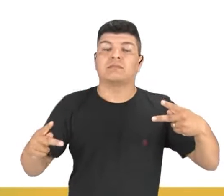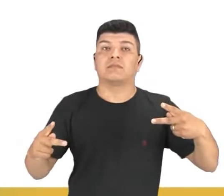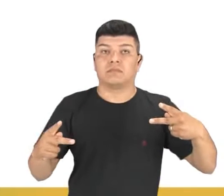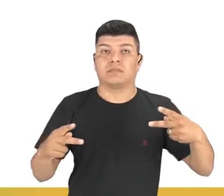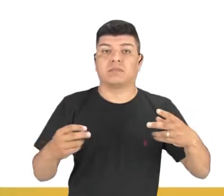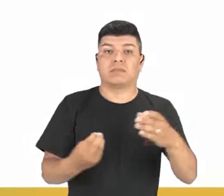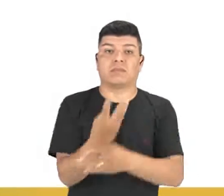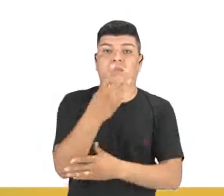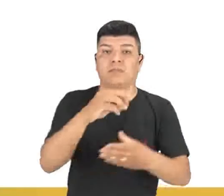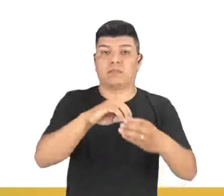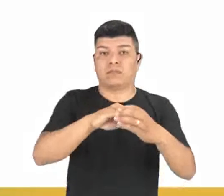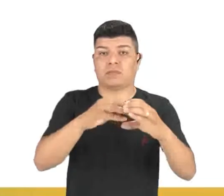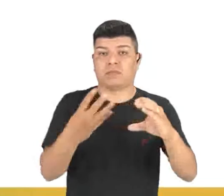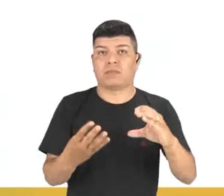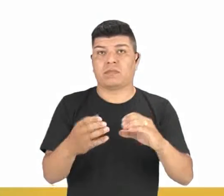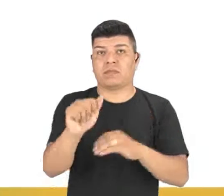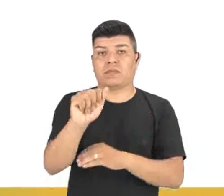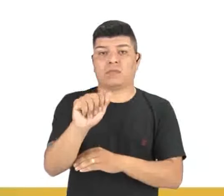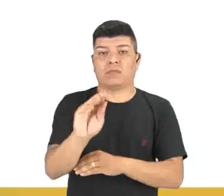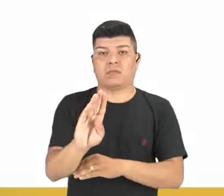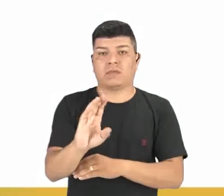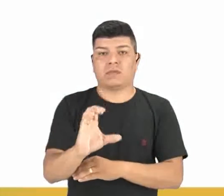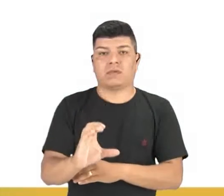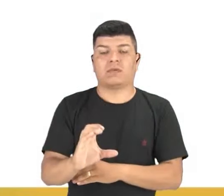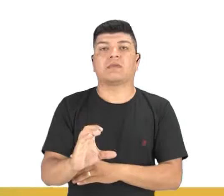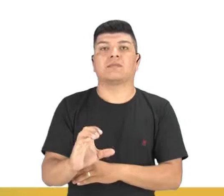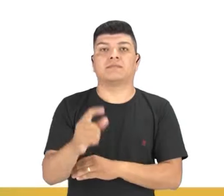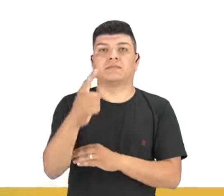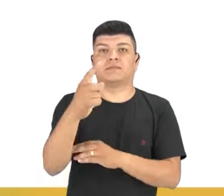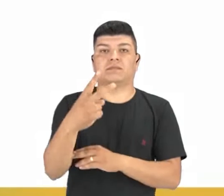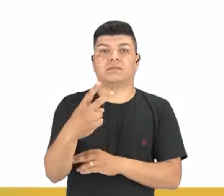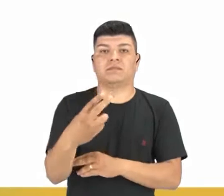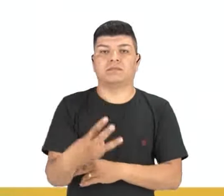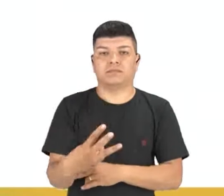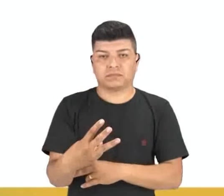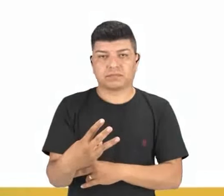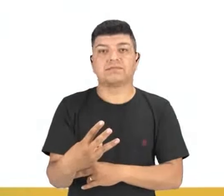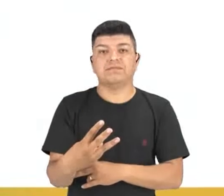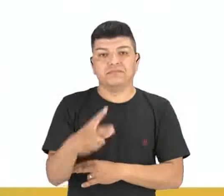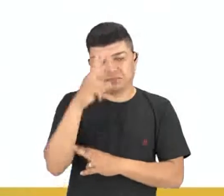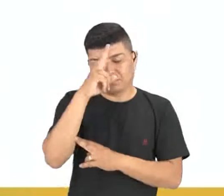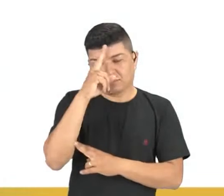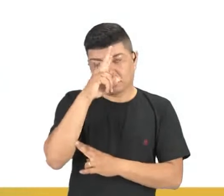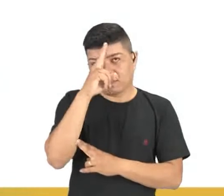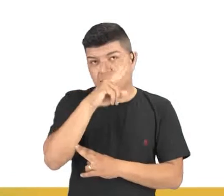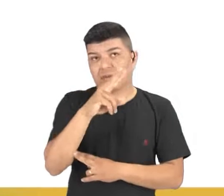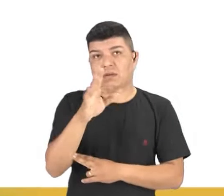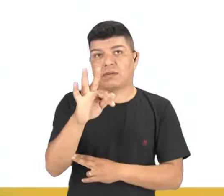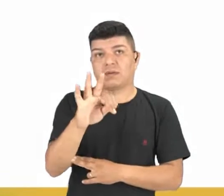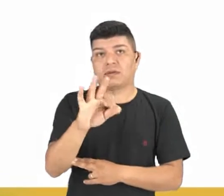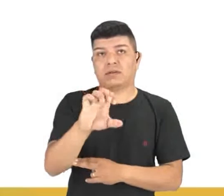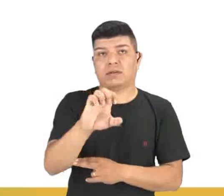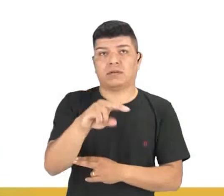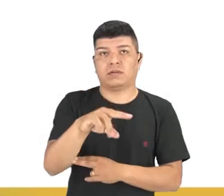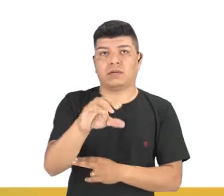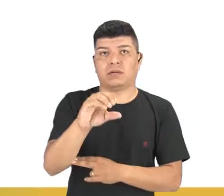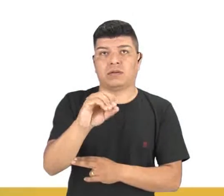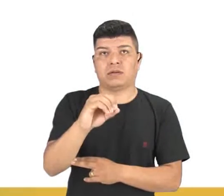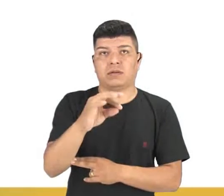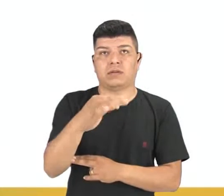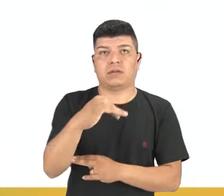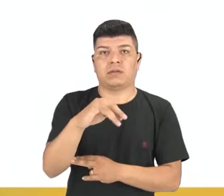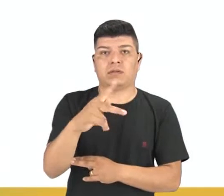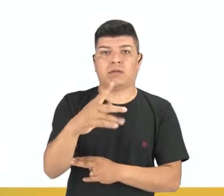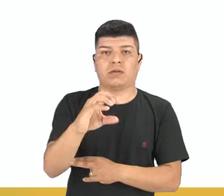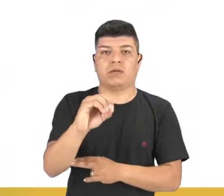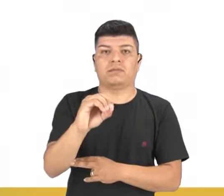né? Com a pleiotropia, ele vai gerar características A, B e C, ou seja, característica fenótipa 1, 2 e 3.